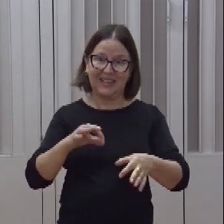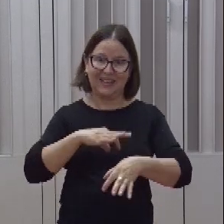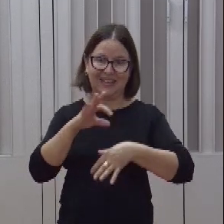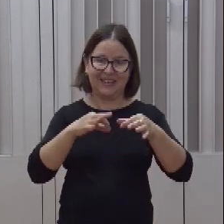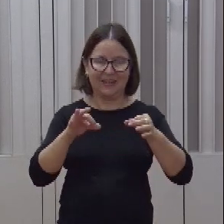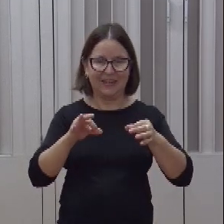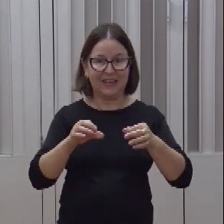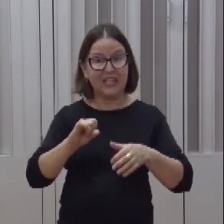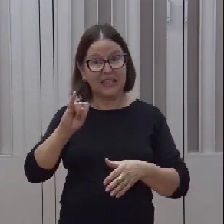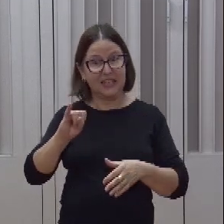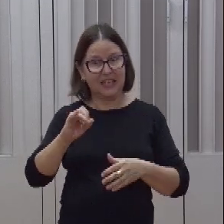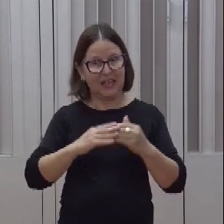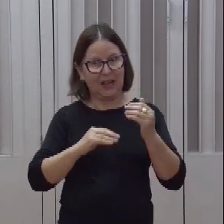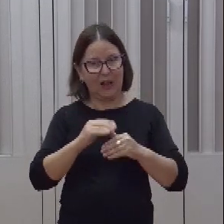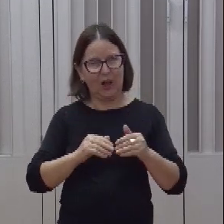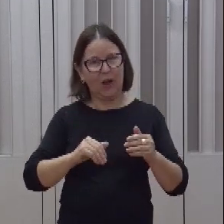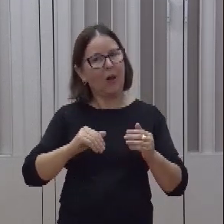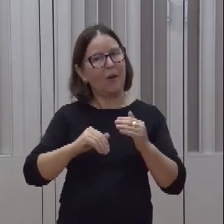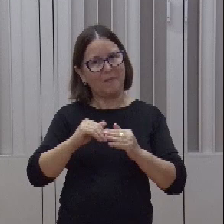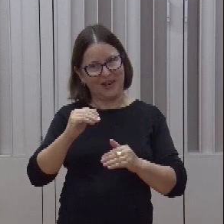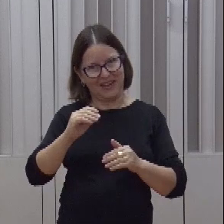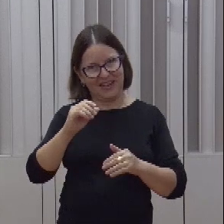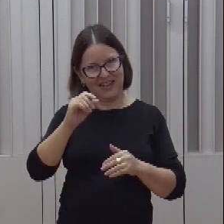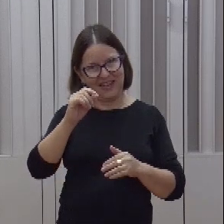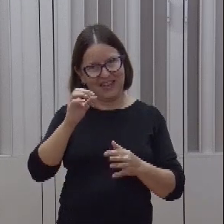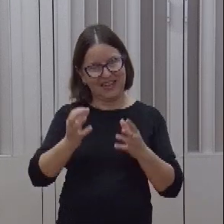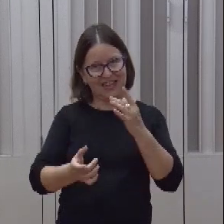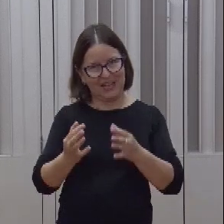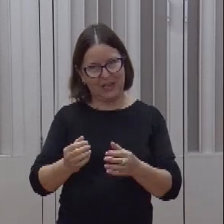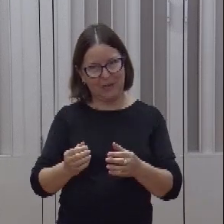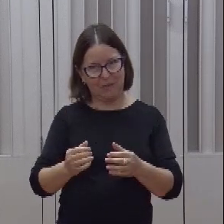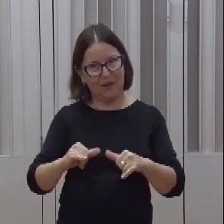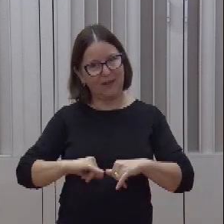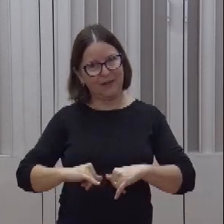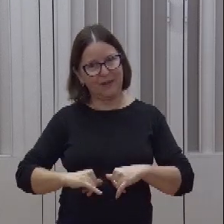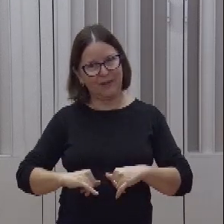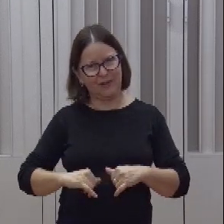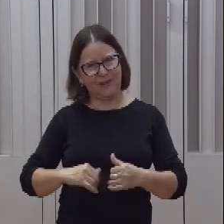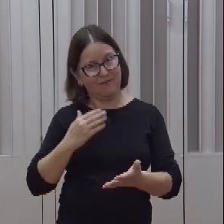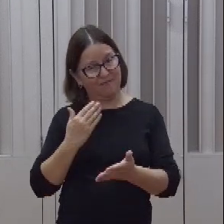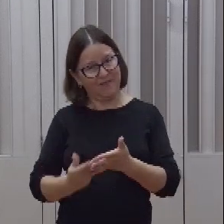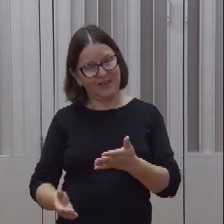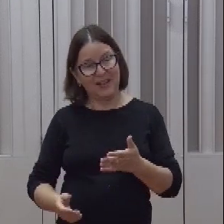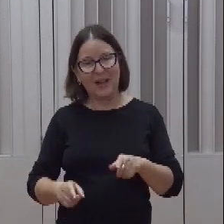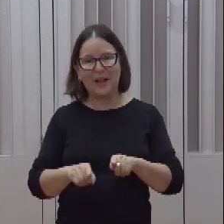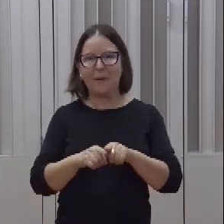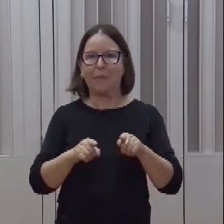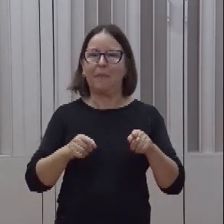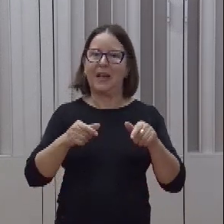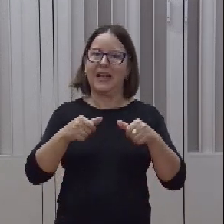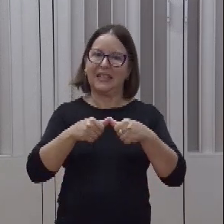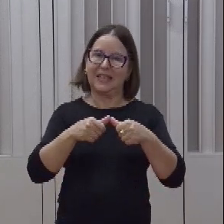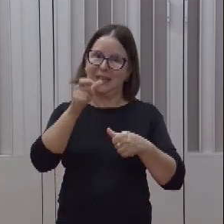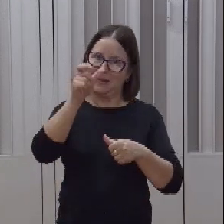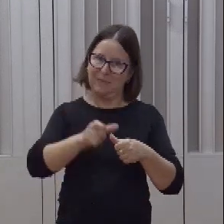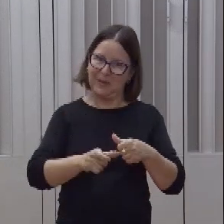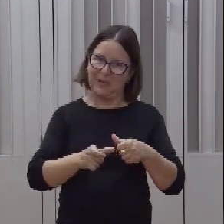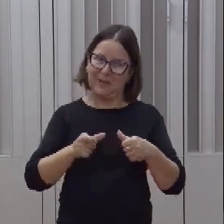se queimar, sofrerá ele dano, mas esse mesmo será salvo, todavia, como que através do